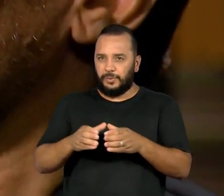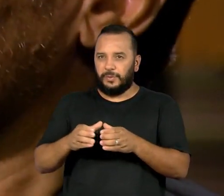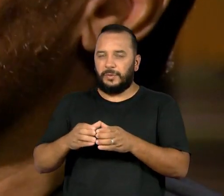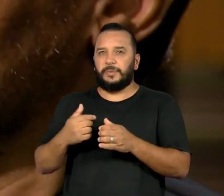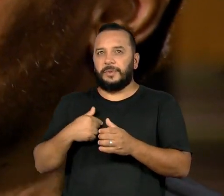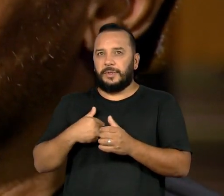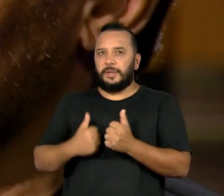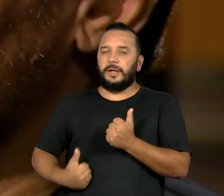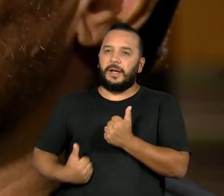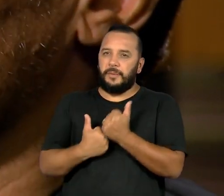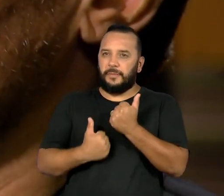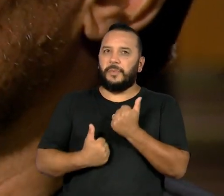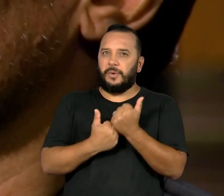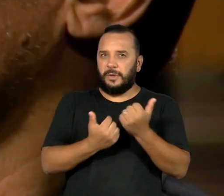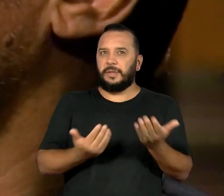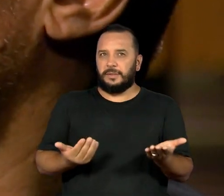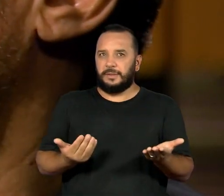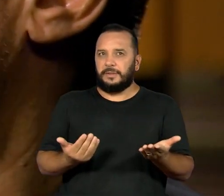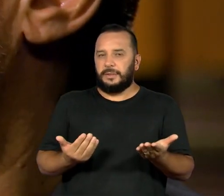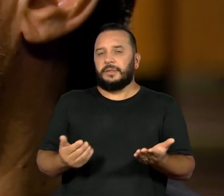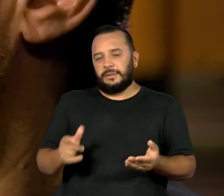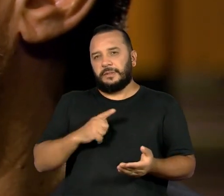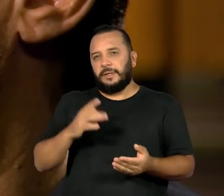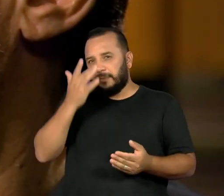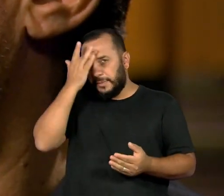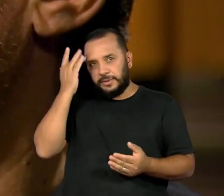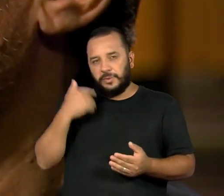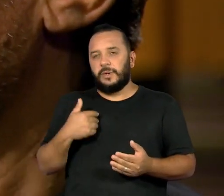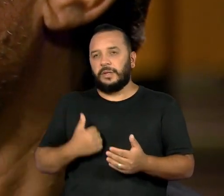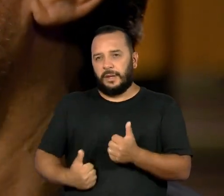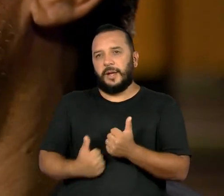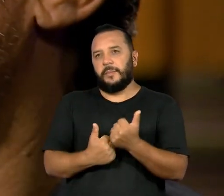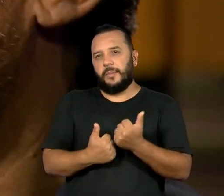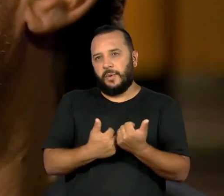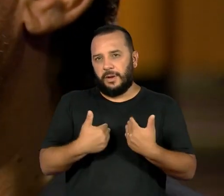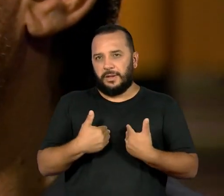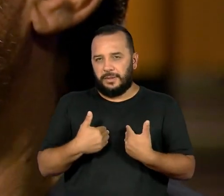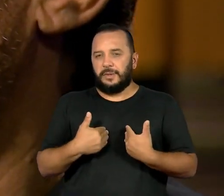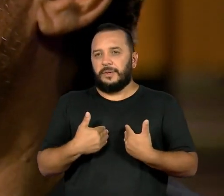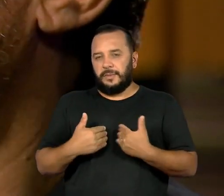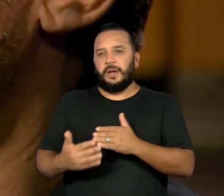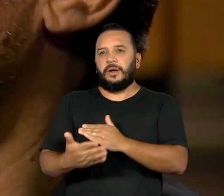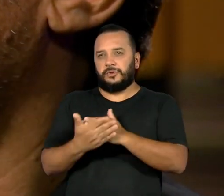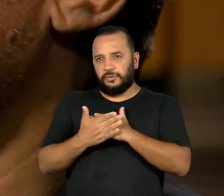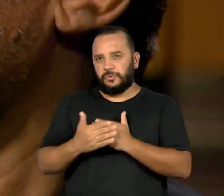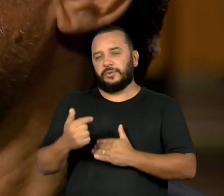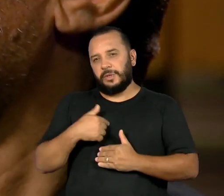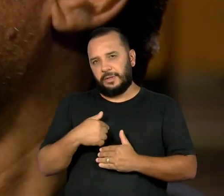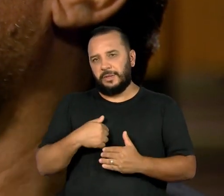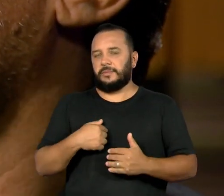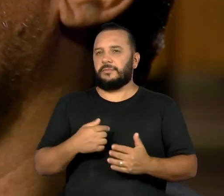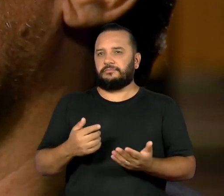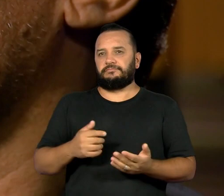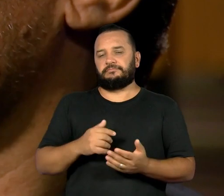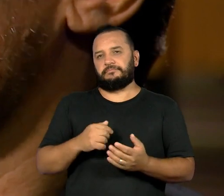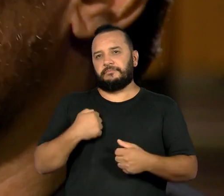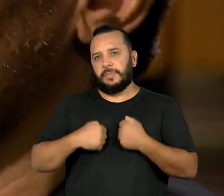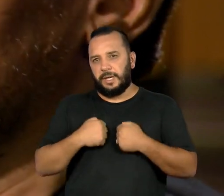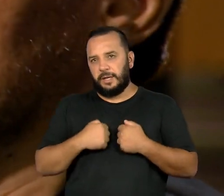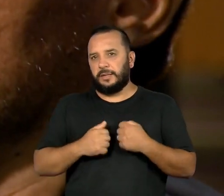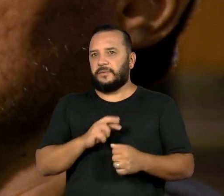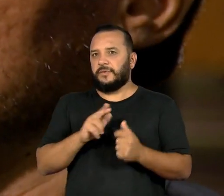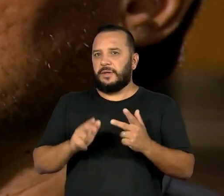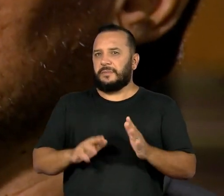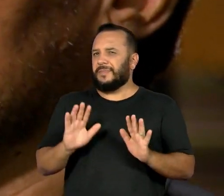tem esse privilégio, né, de ter pessoas que me assessoram, me ajudam nessas operações e tal. Mas também não